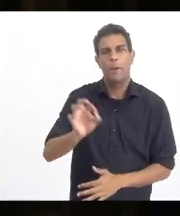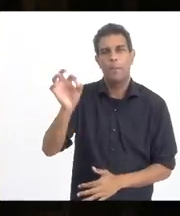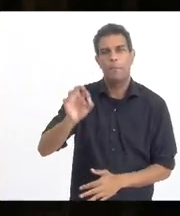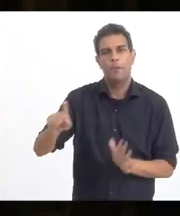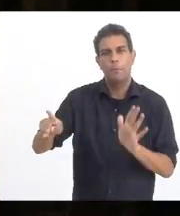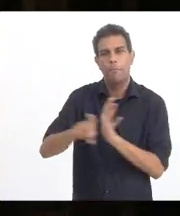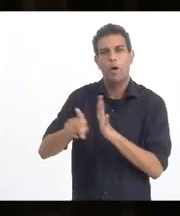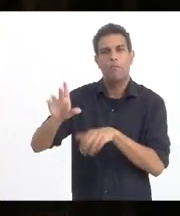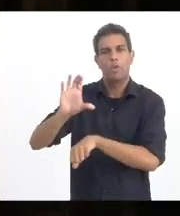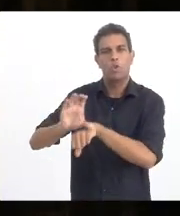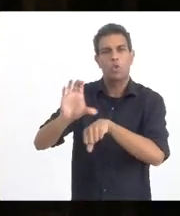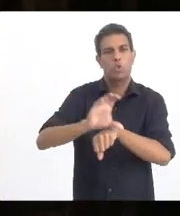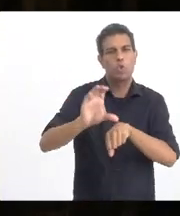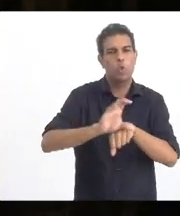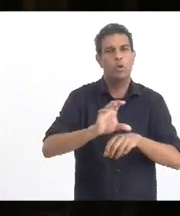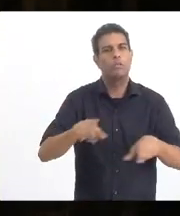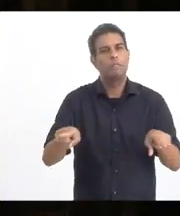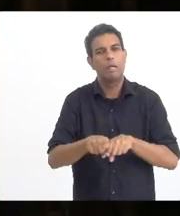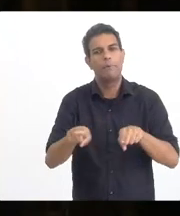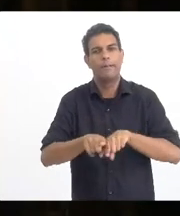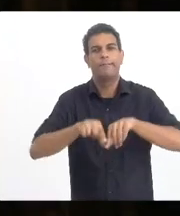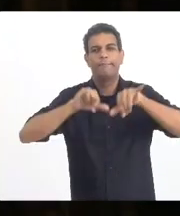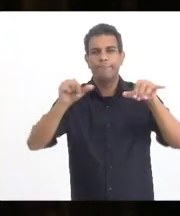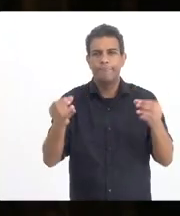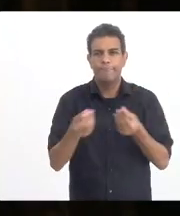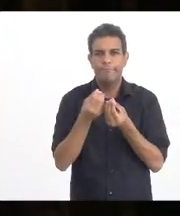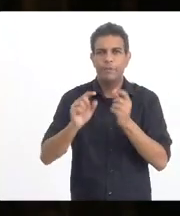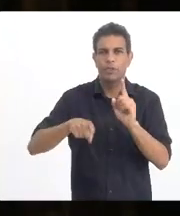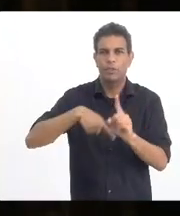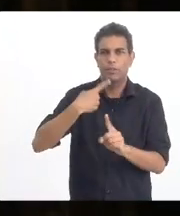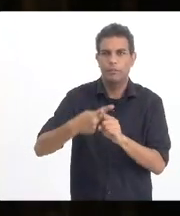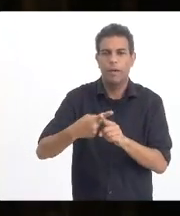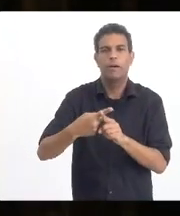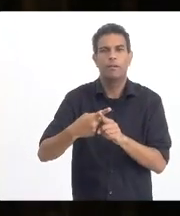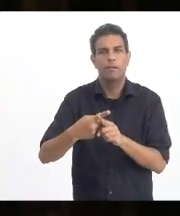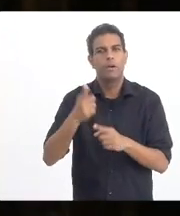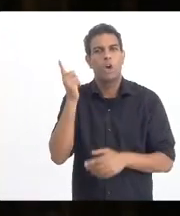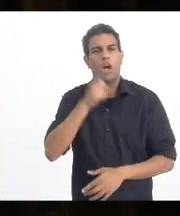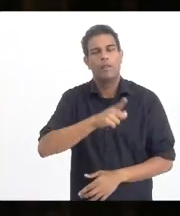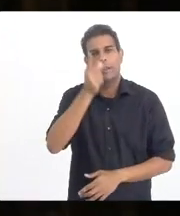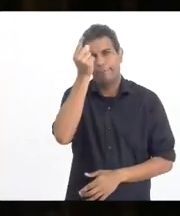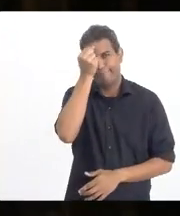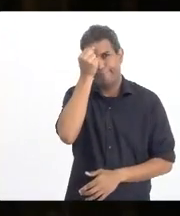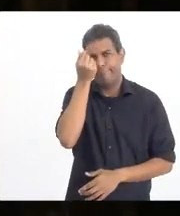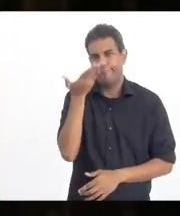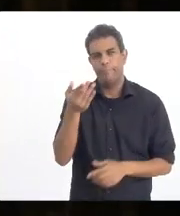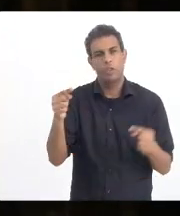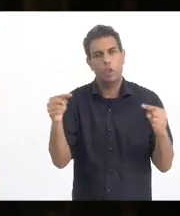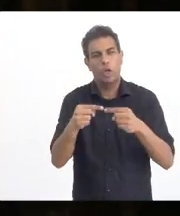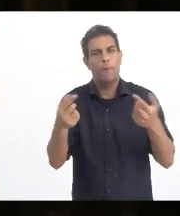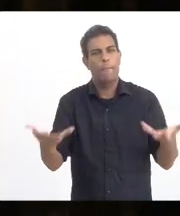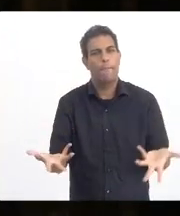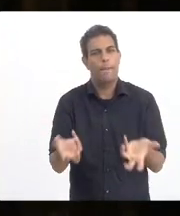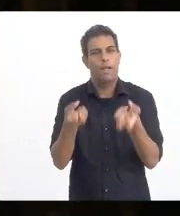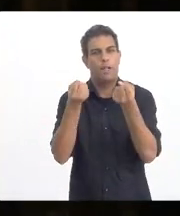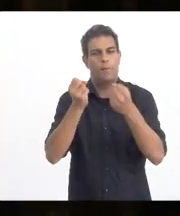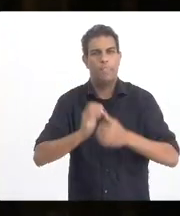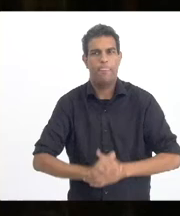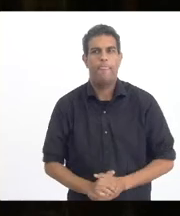curso, que pode ser somada a GHP, já é um alívio, já melhora um pouco.